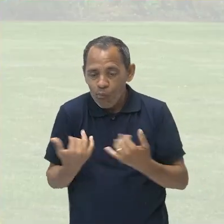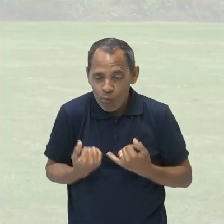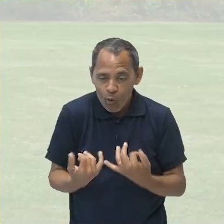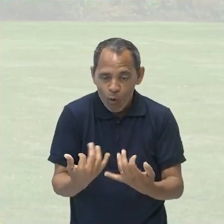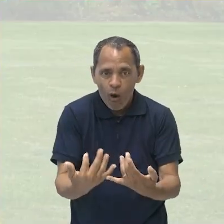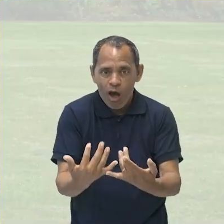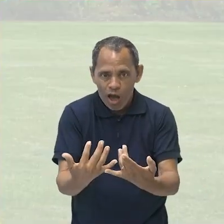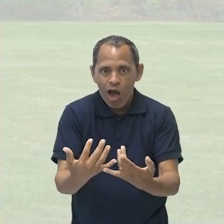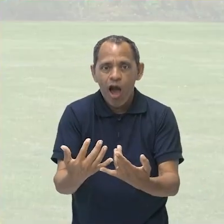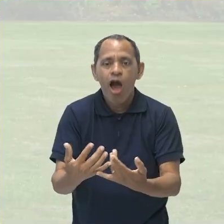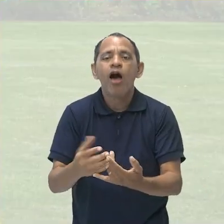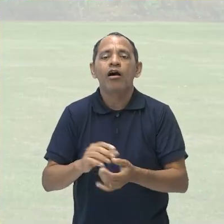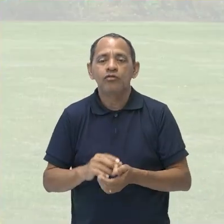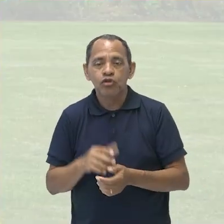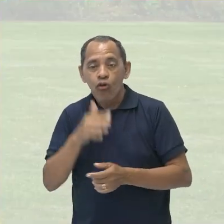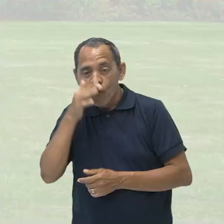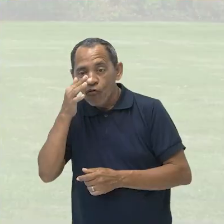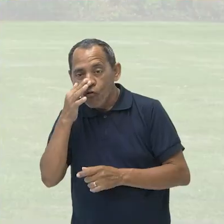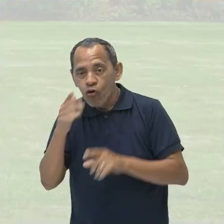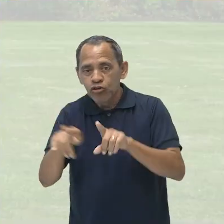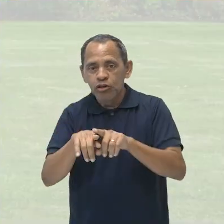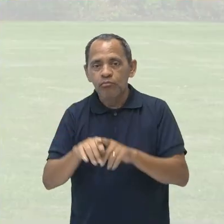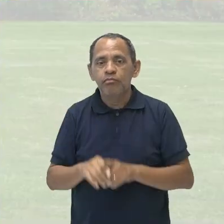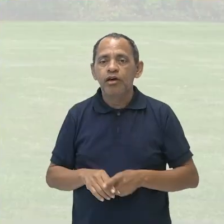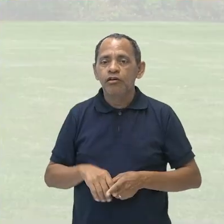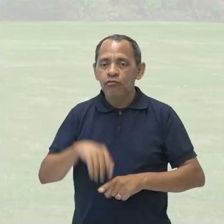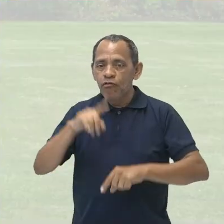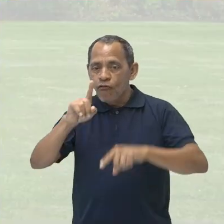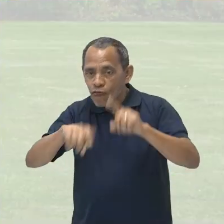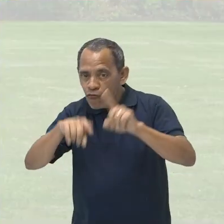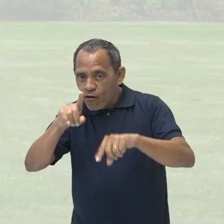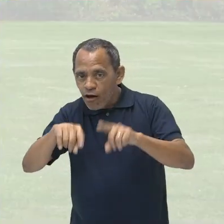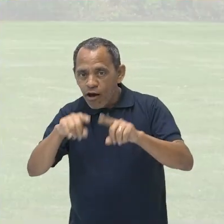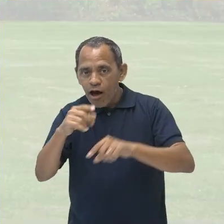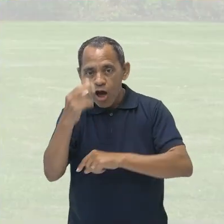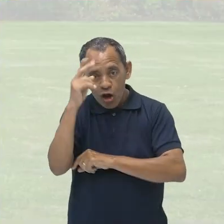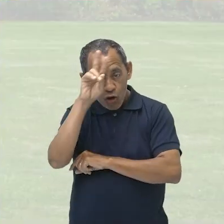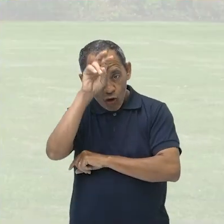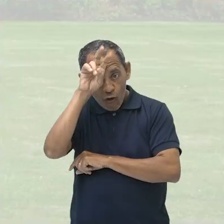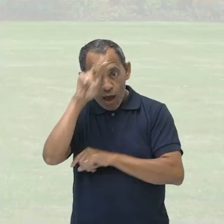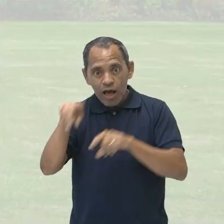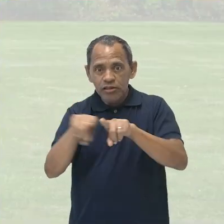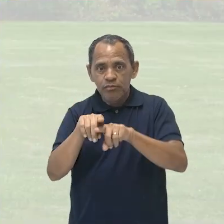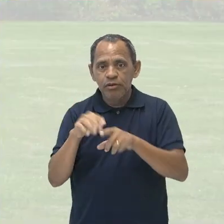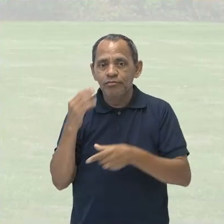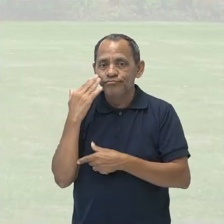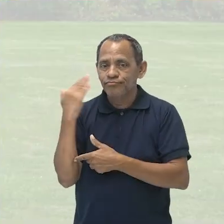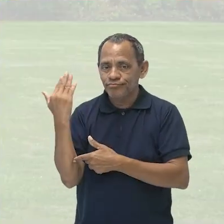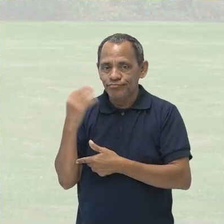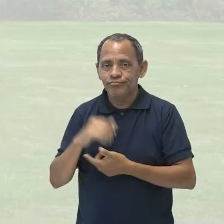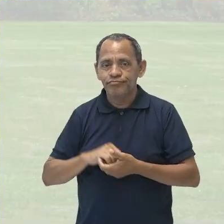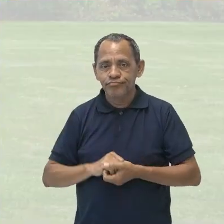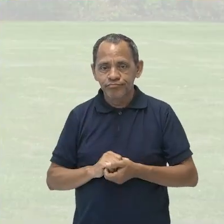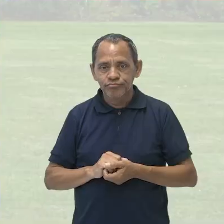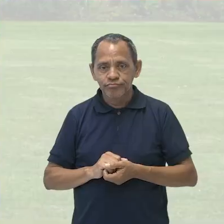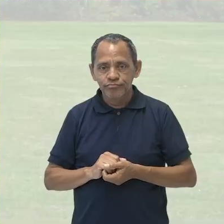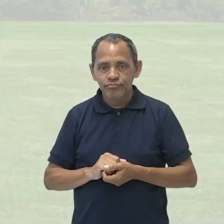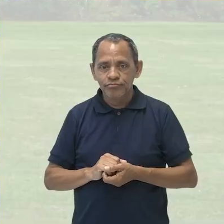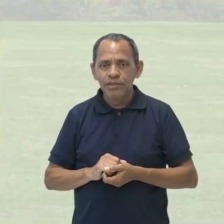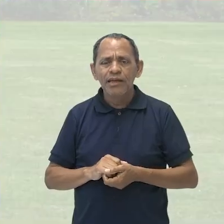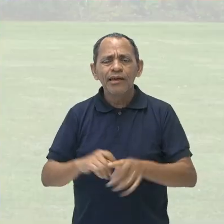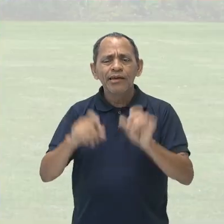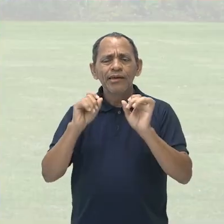flores belas, correto? E por que eu convidei vocês para este ambiente junto comigo? Ora, quem